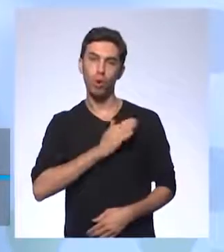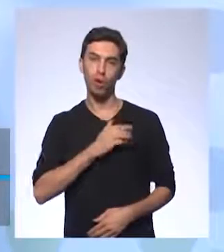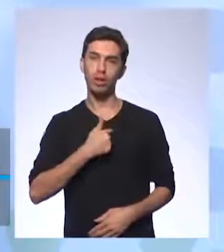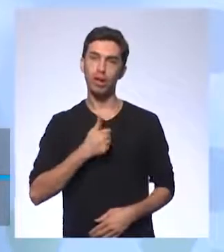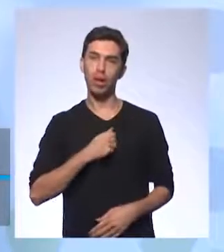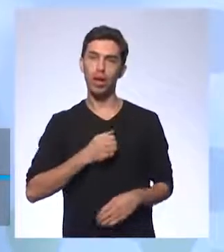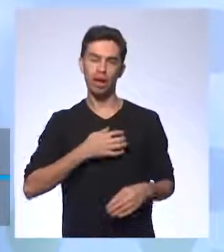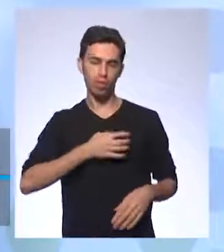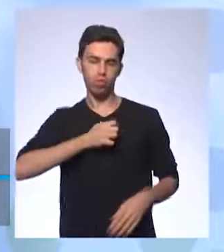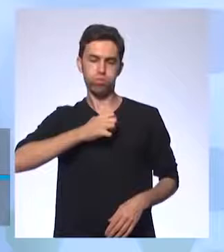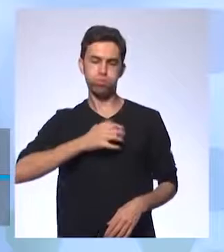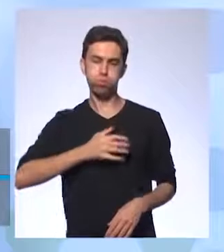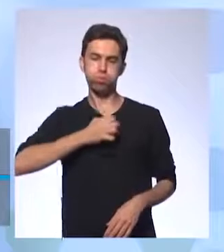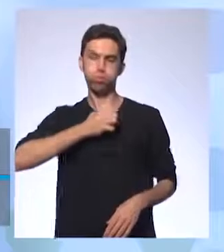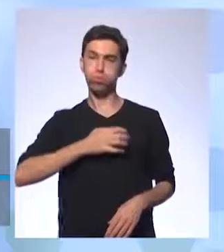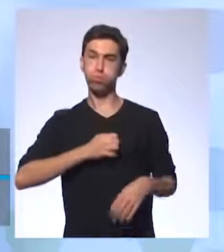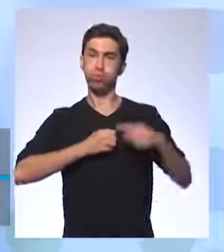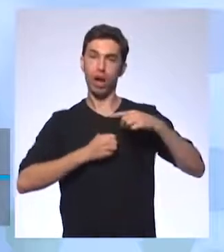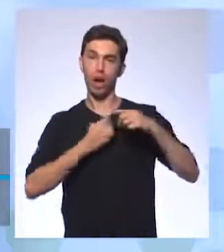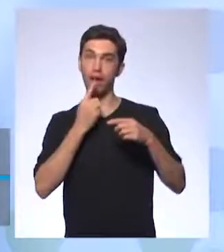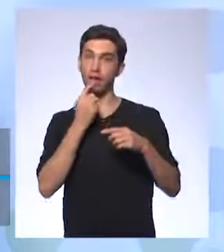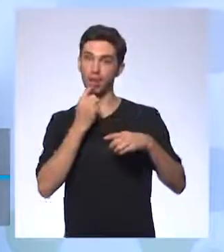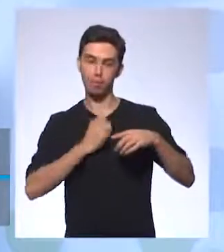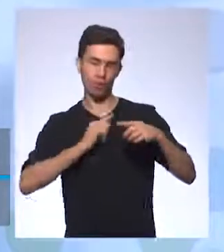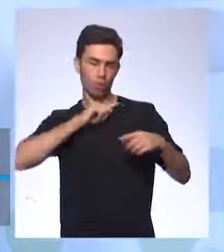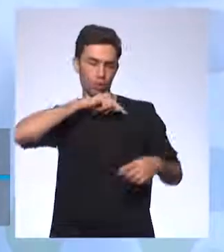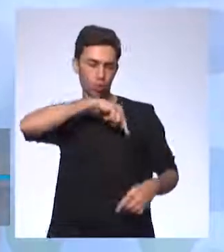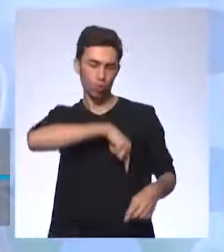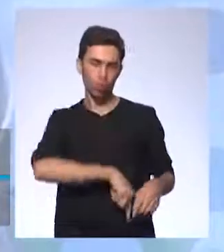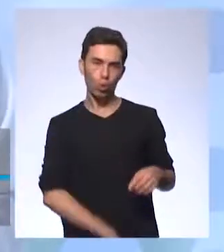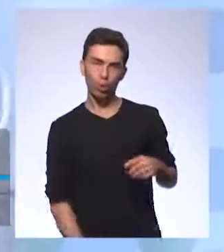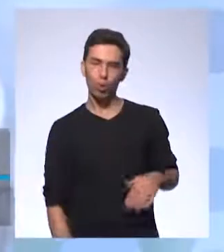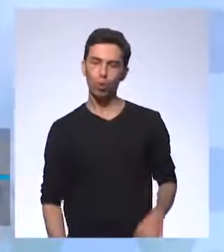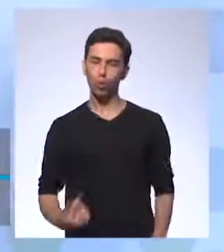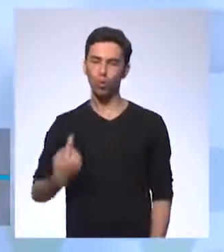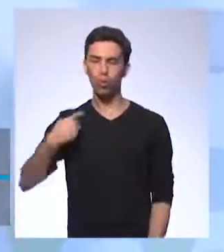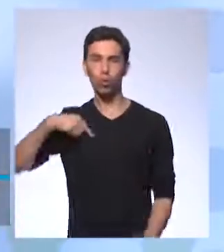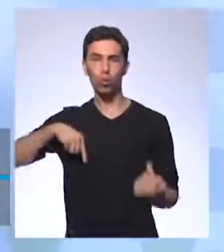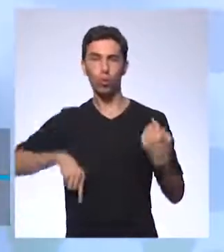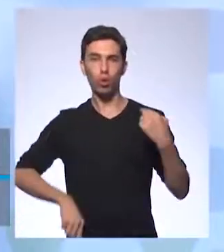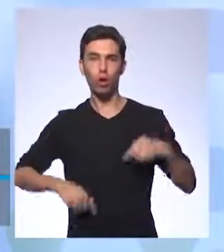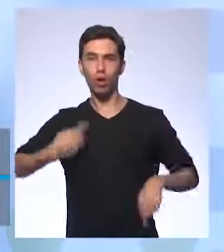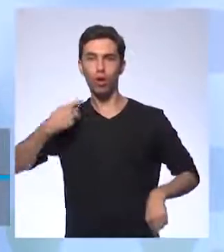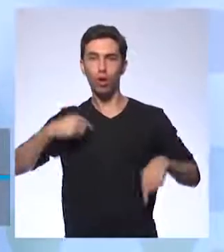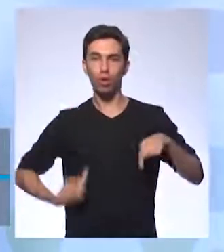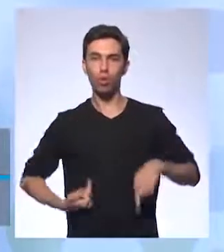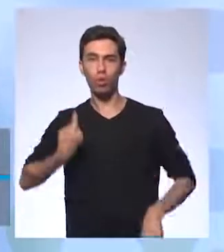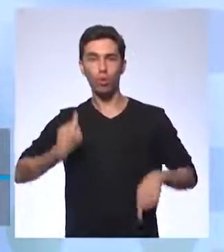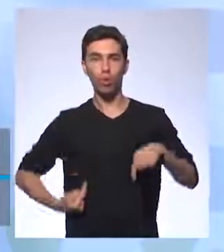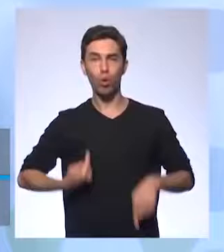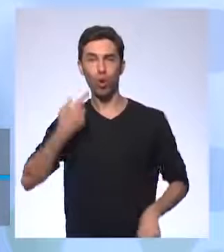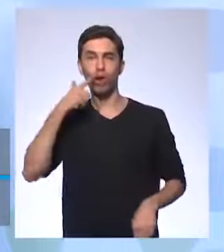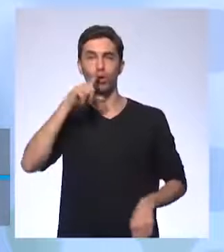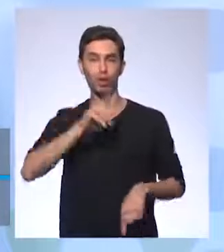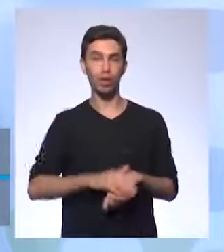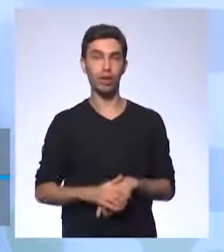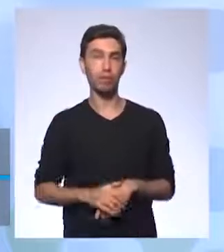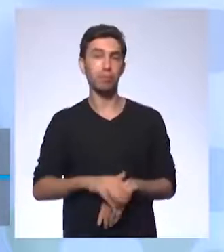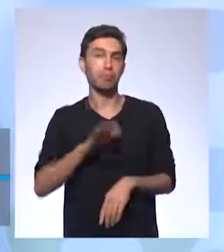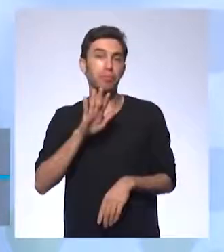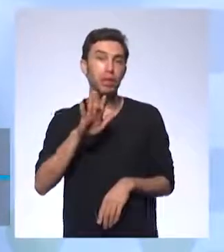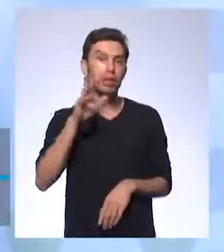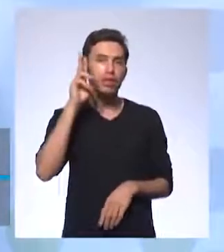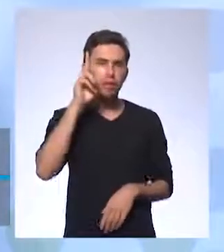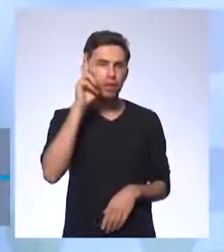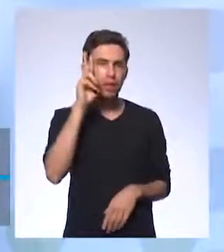uma célula sozinha do coração, ela fica contraindo, tá bom? E aí vai bombear o sangue. Só para